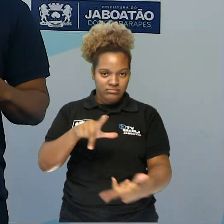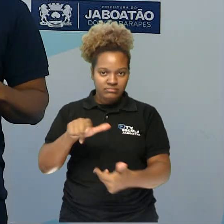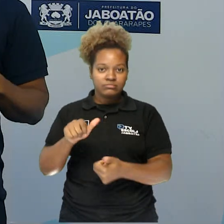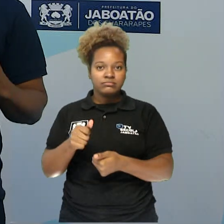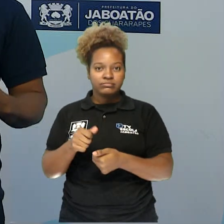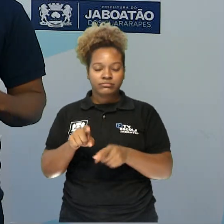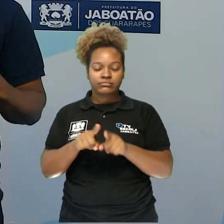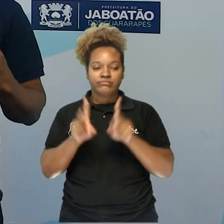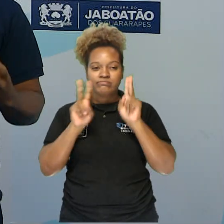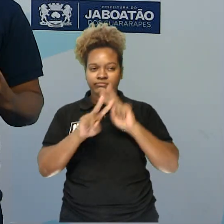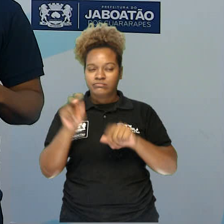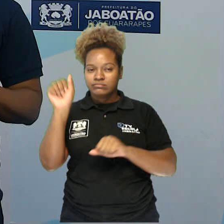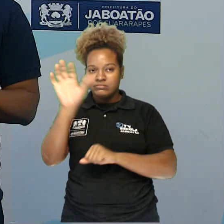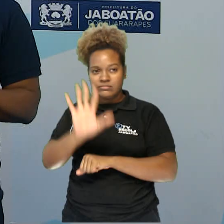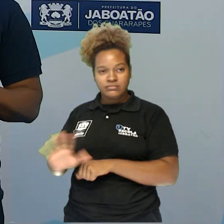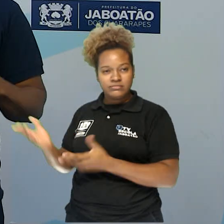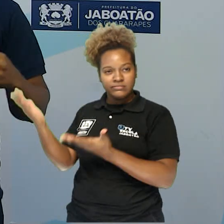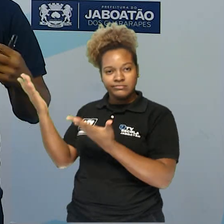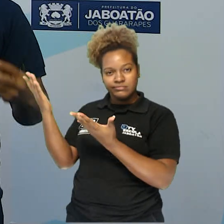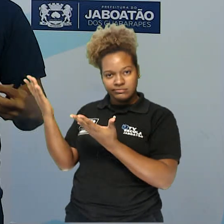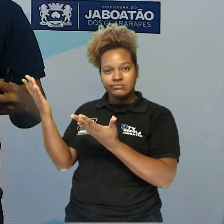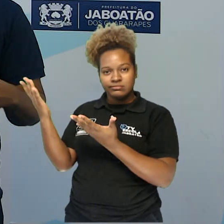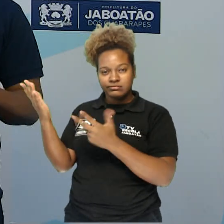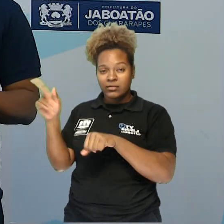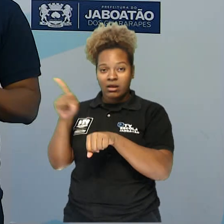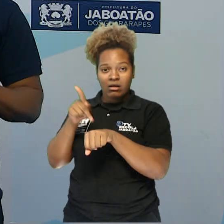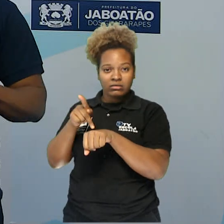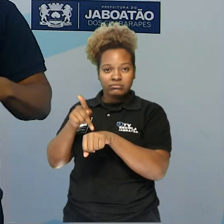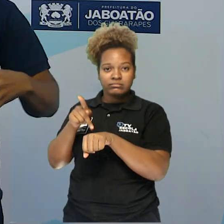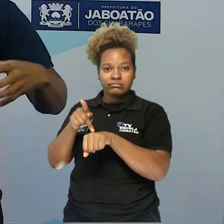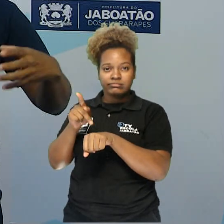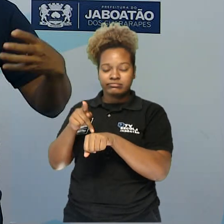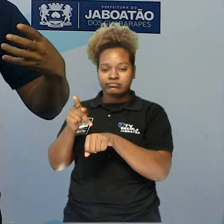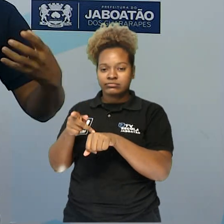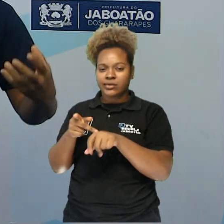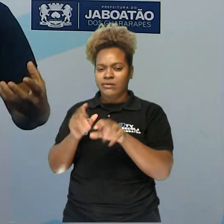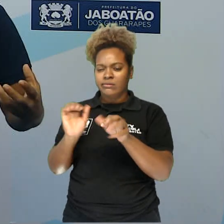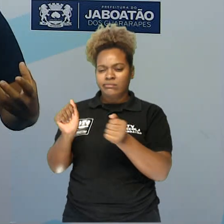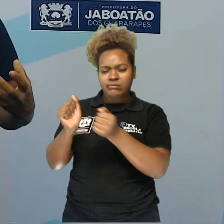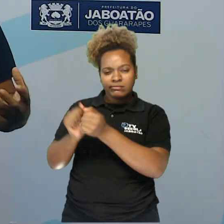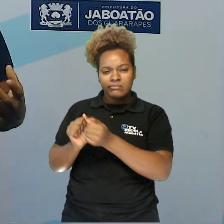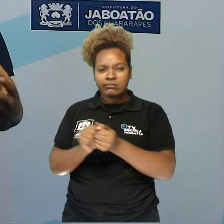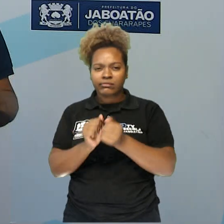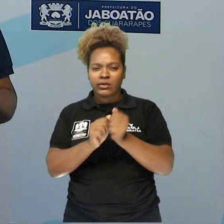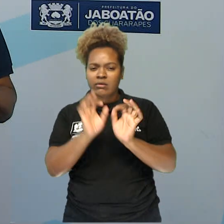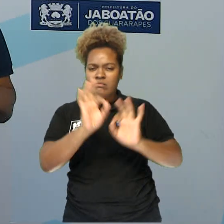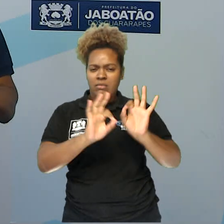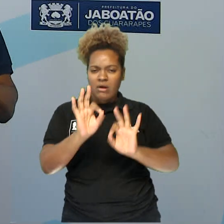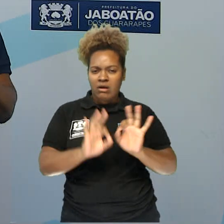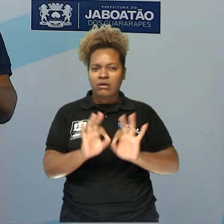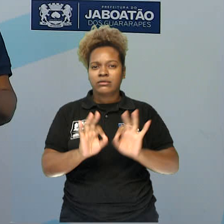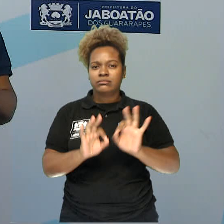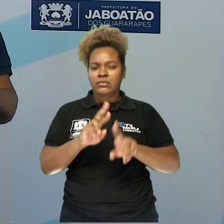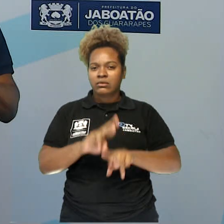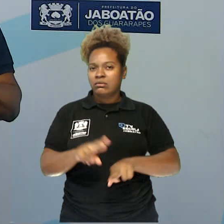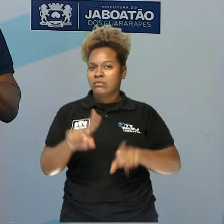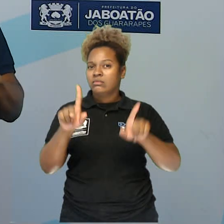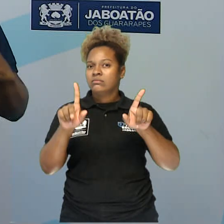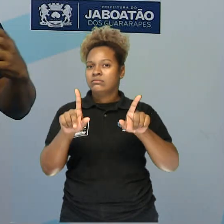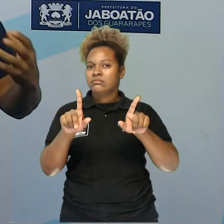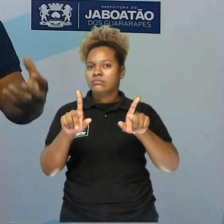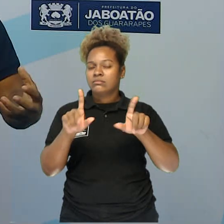como podemos ver nas imagens, as rochas e toda a combinação que ela faz diferencia